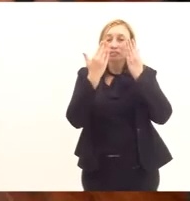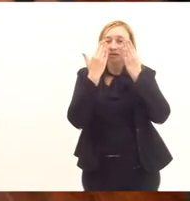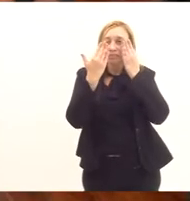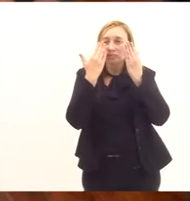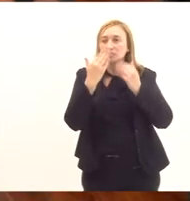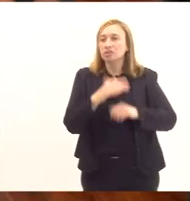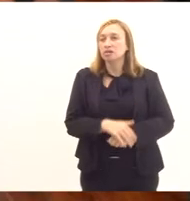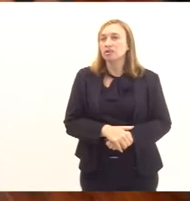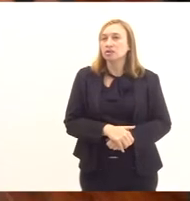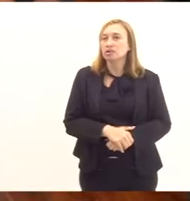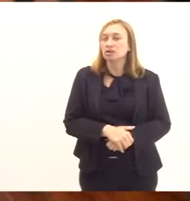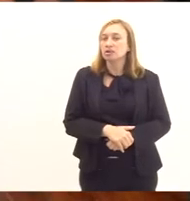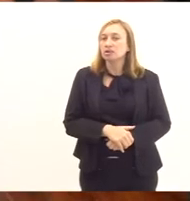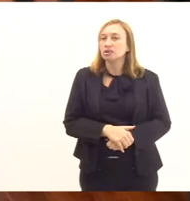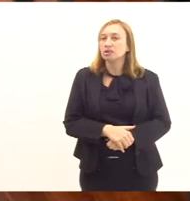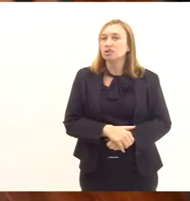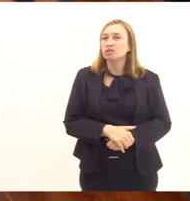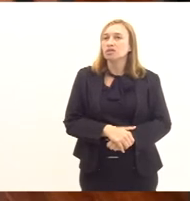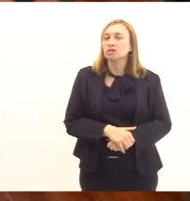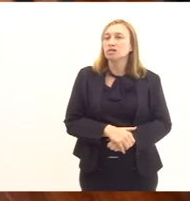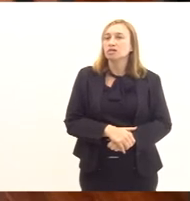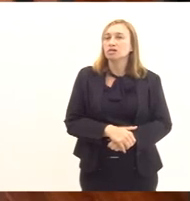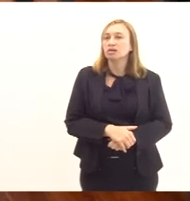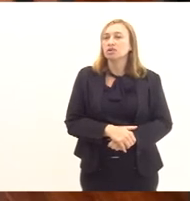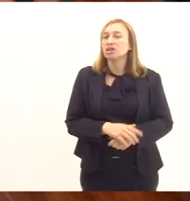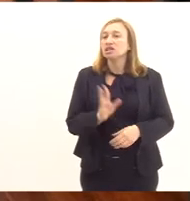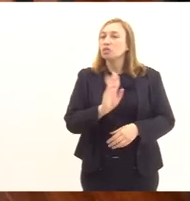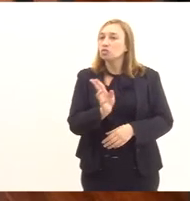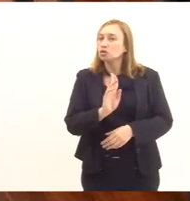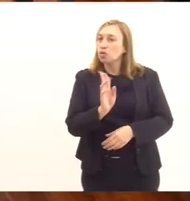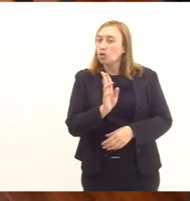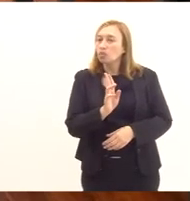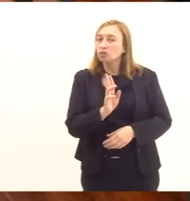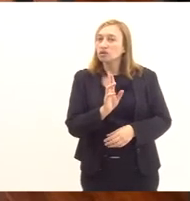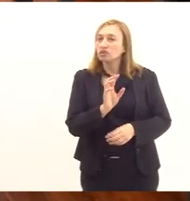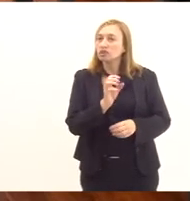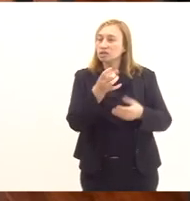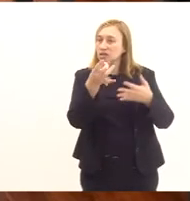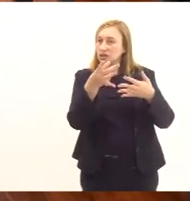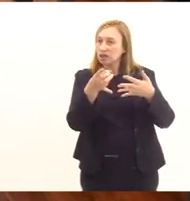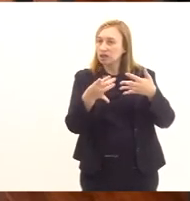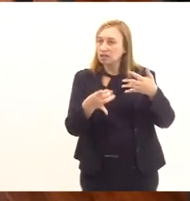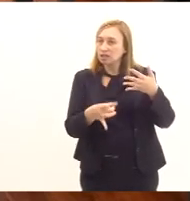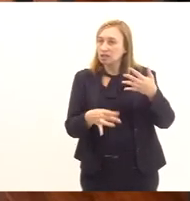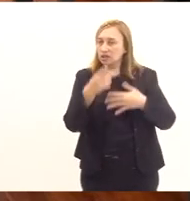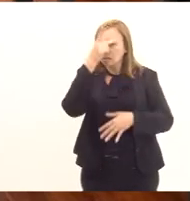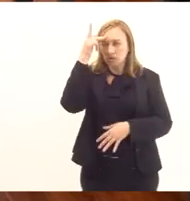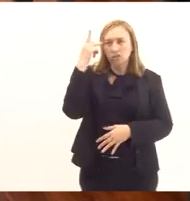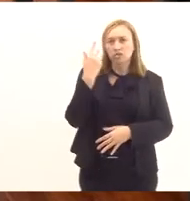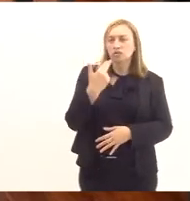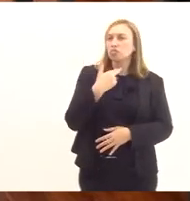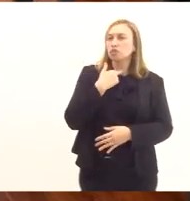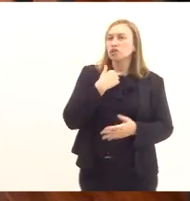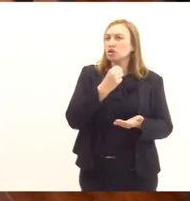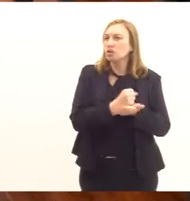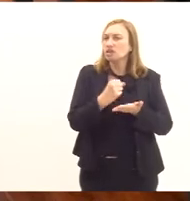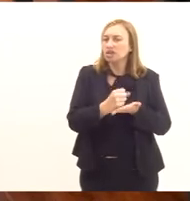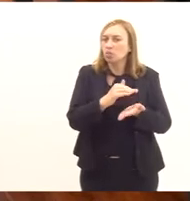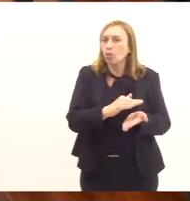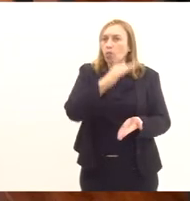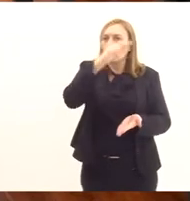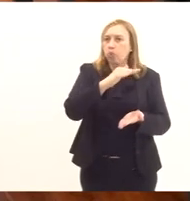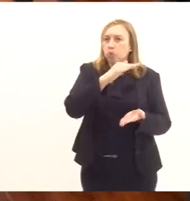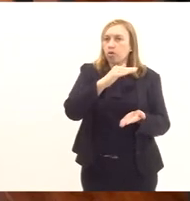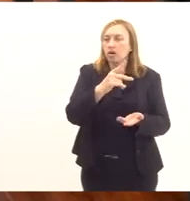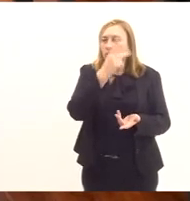psicólogos esses orientadores sociais ele dá os nomes aqui estapafúrdios essas pessoas não poderiam contratar esse volume